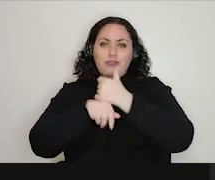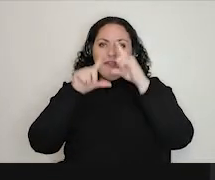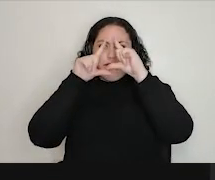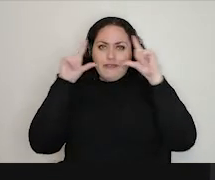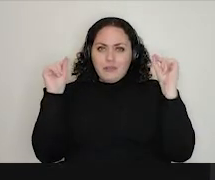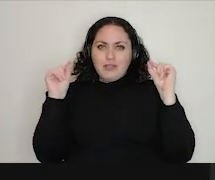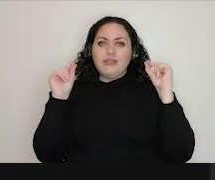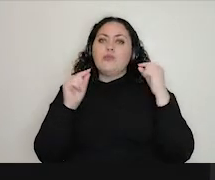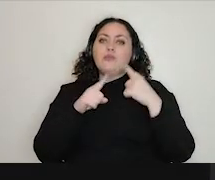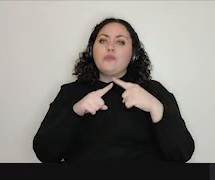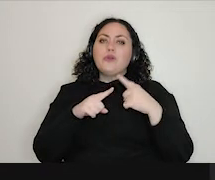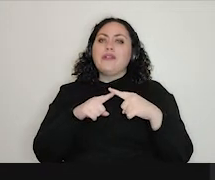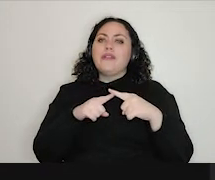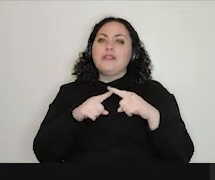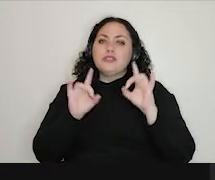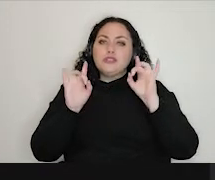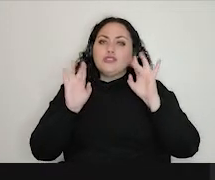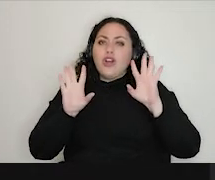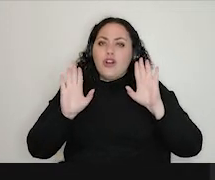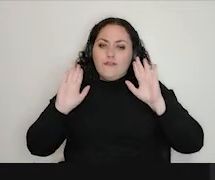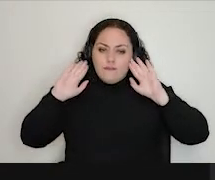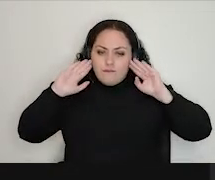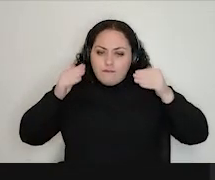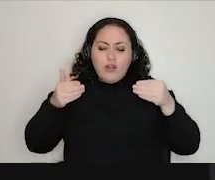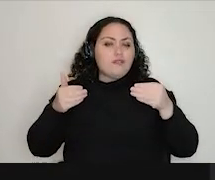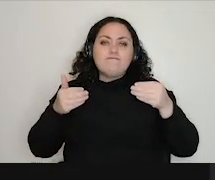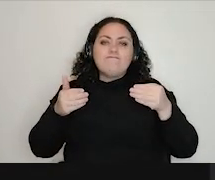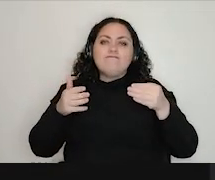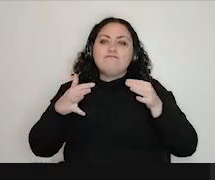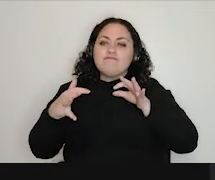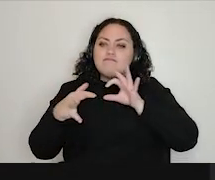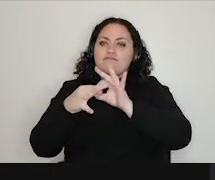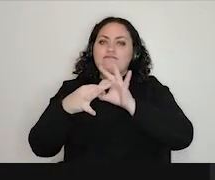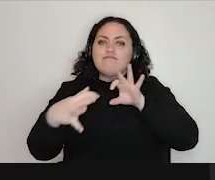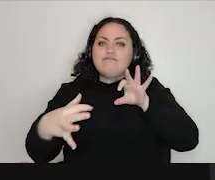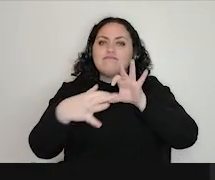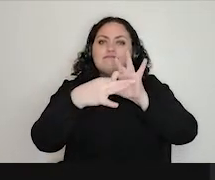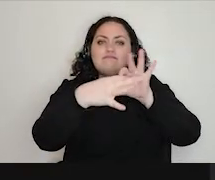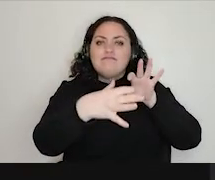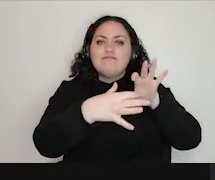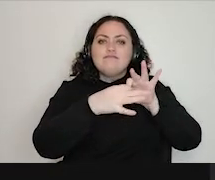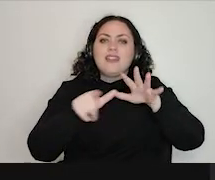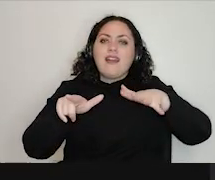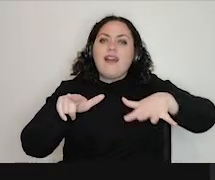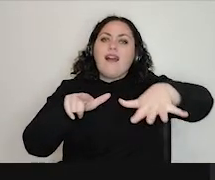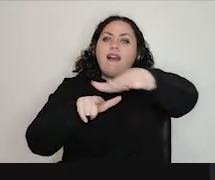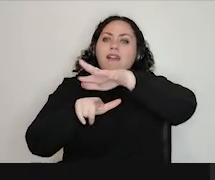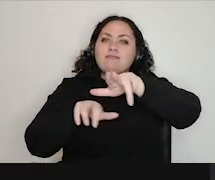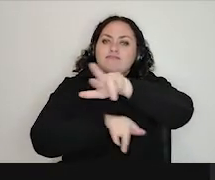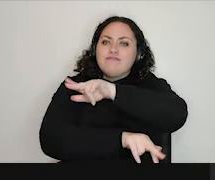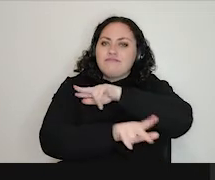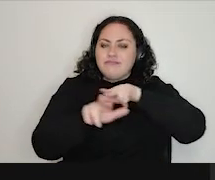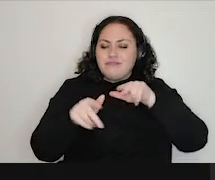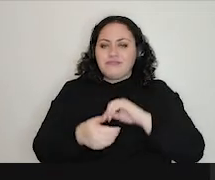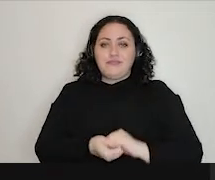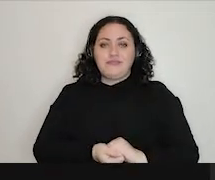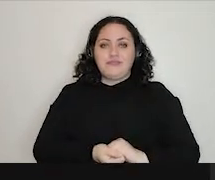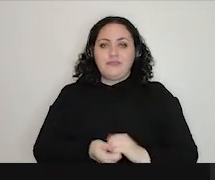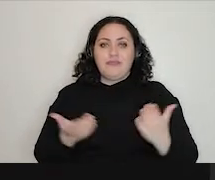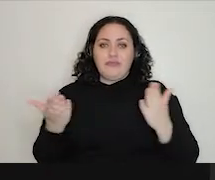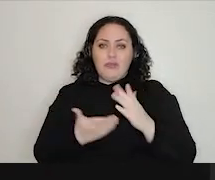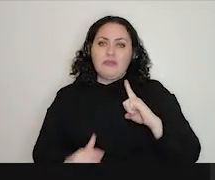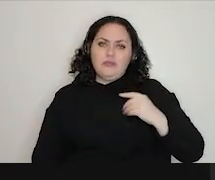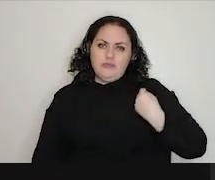essa característica sempre, né, de um enfermeiro que a gente acaba se diluindo e se vendo também, né, em outras